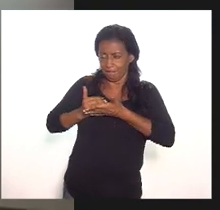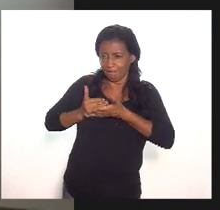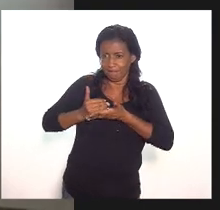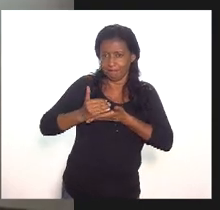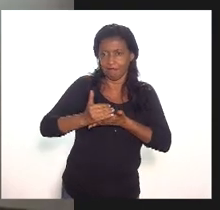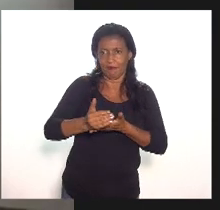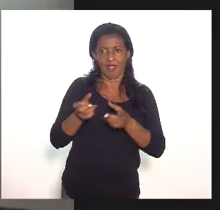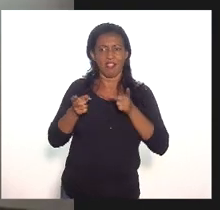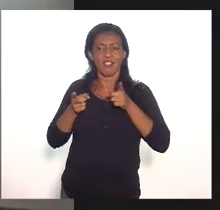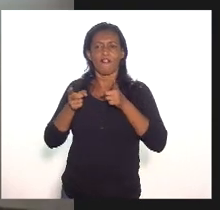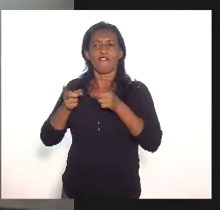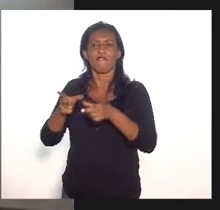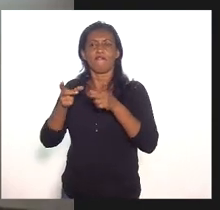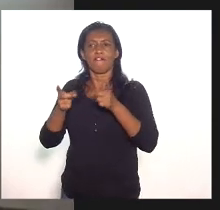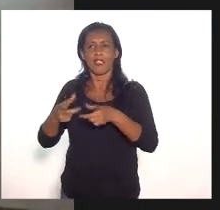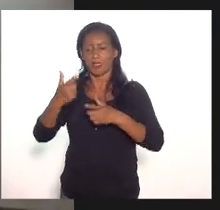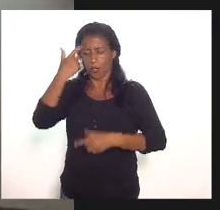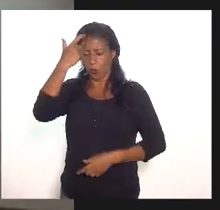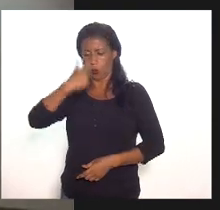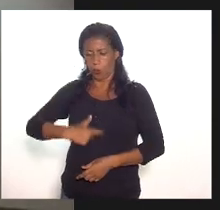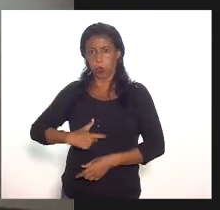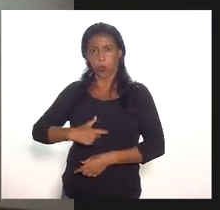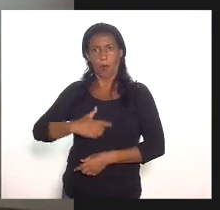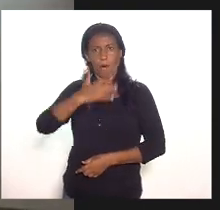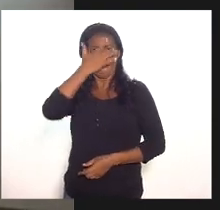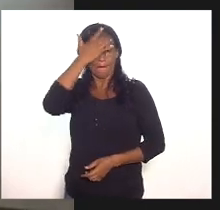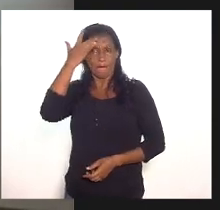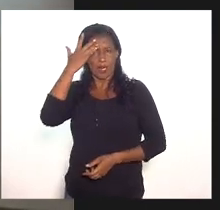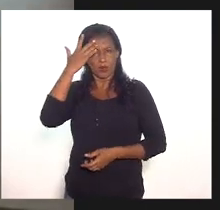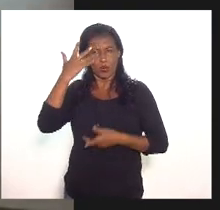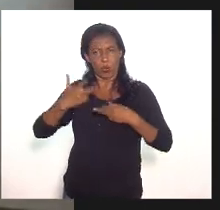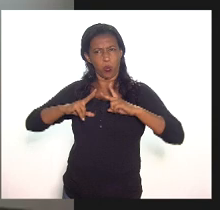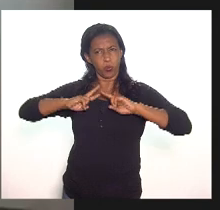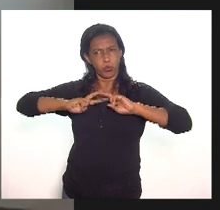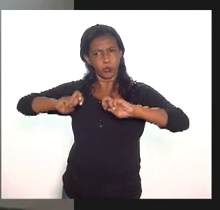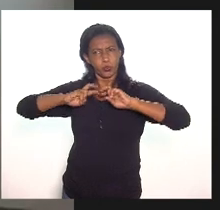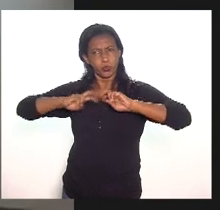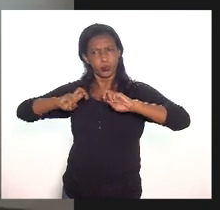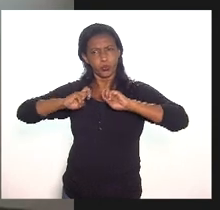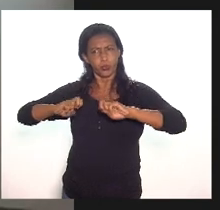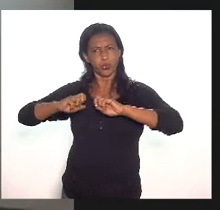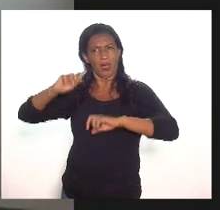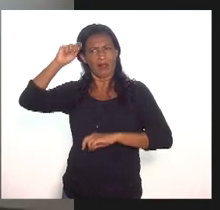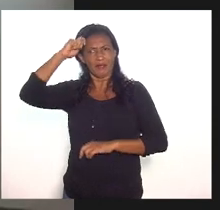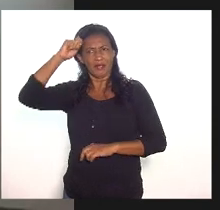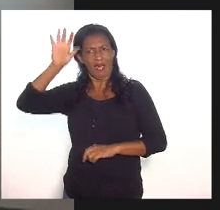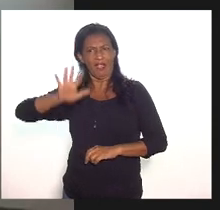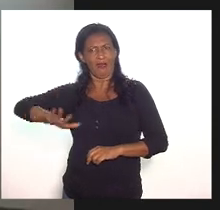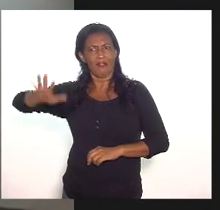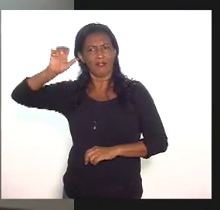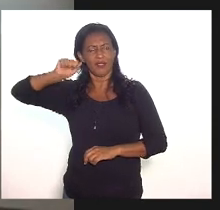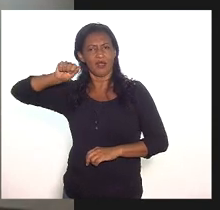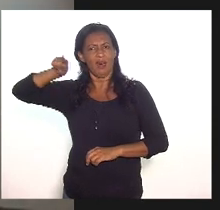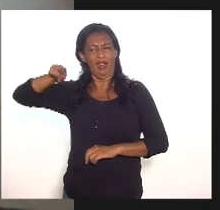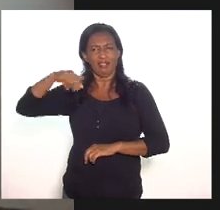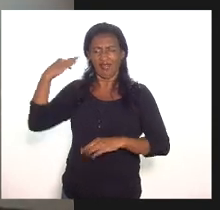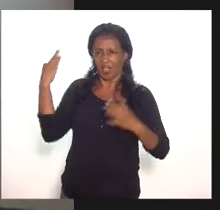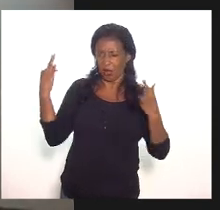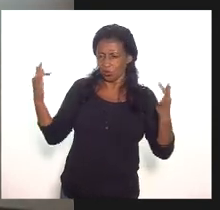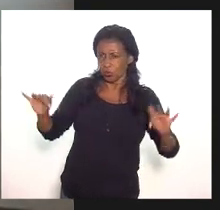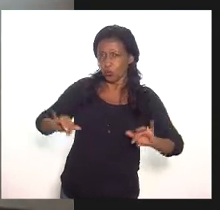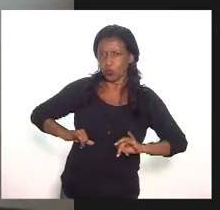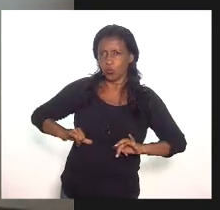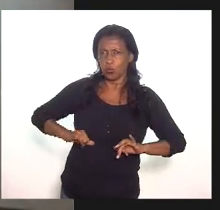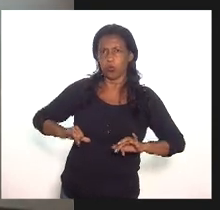da venda dos corpos pretos explorados de África, ou seja, até a nossa dor, até